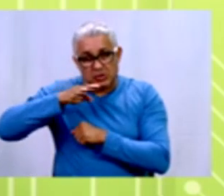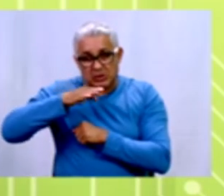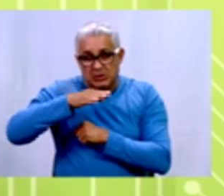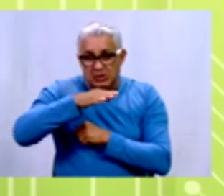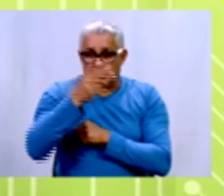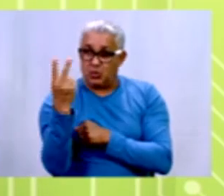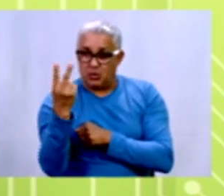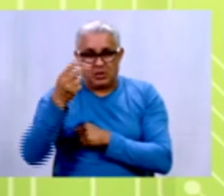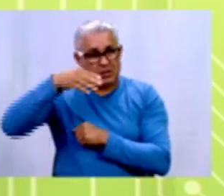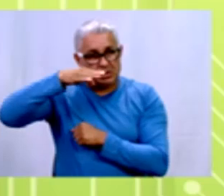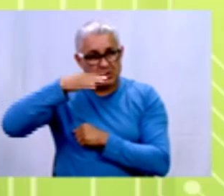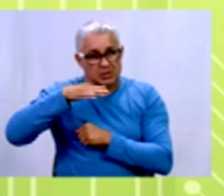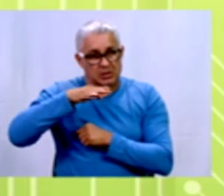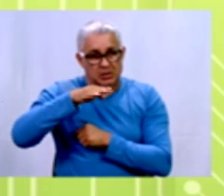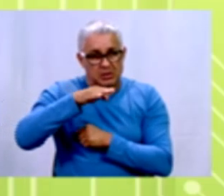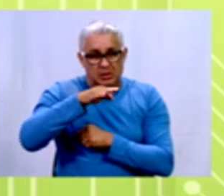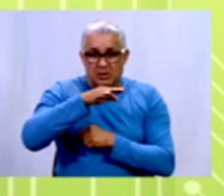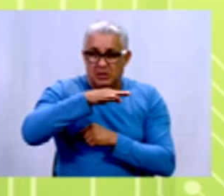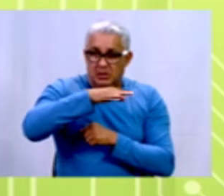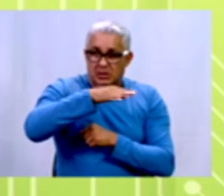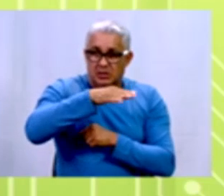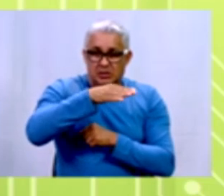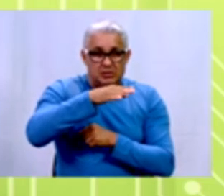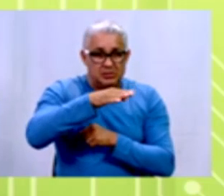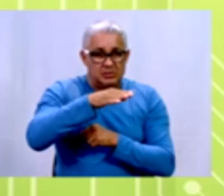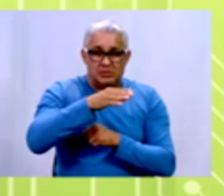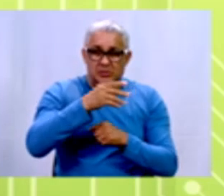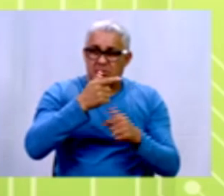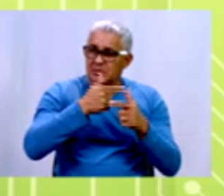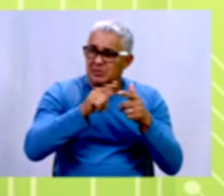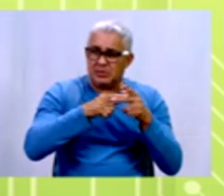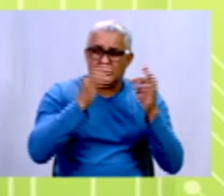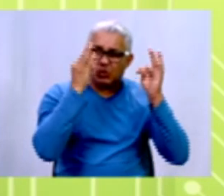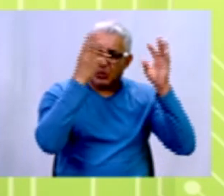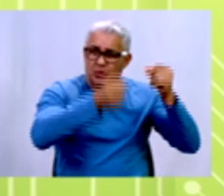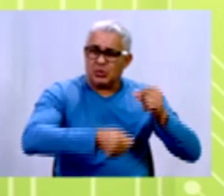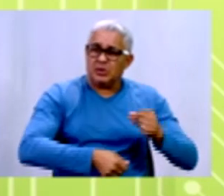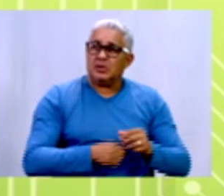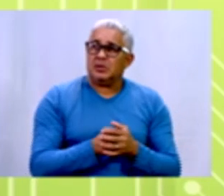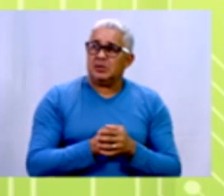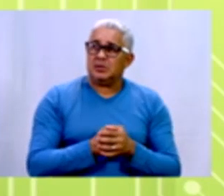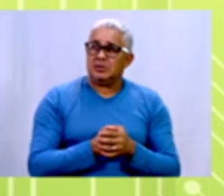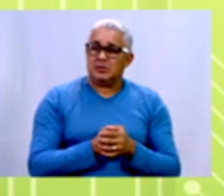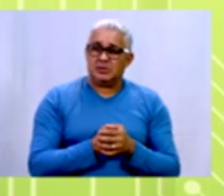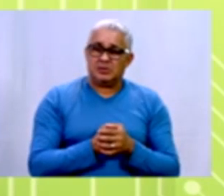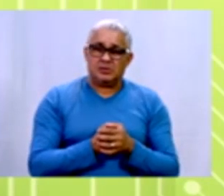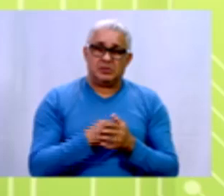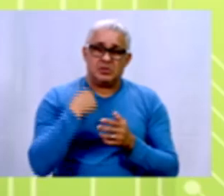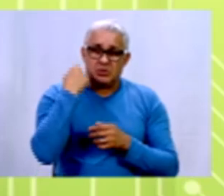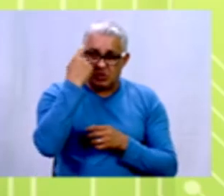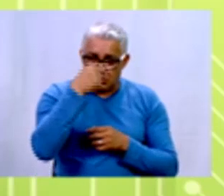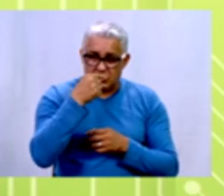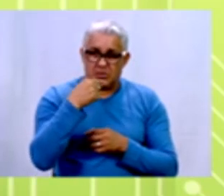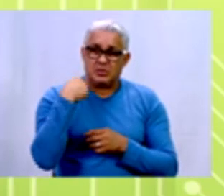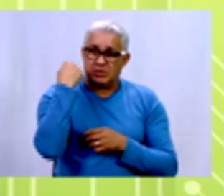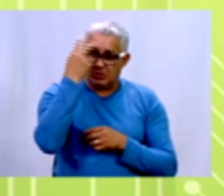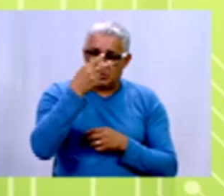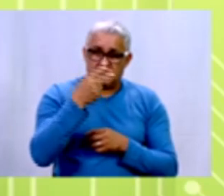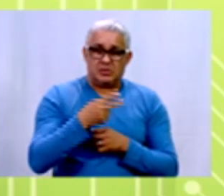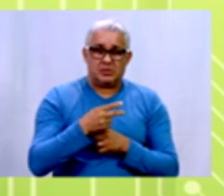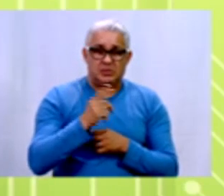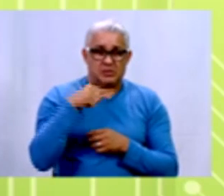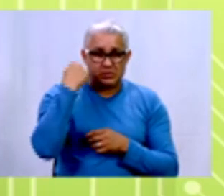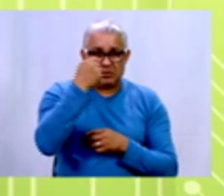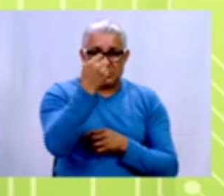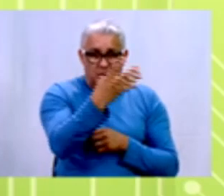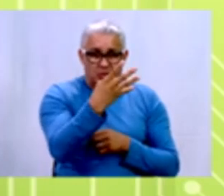acontecer? Quando for passar por todos aqueles transtornos, em vez de levar 1 hora, 2 horas, levar 4, 6 horas